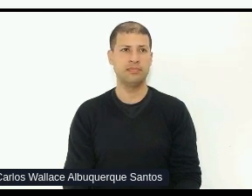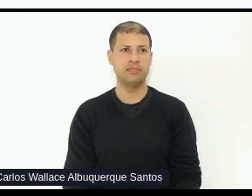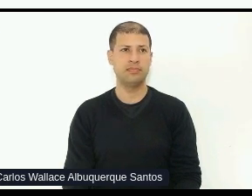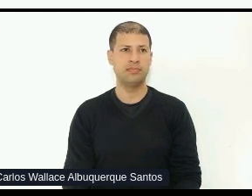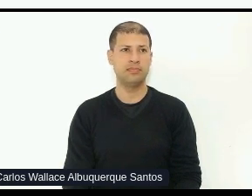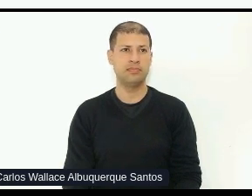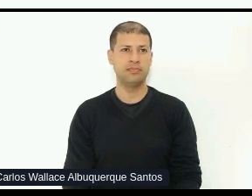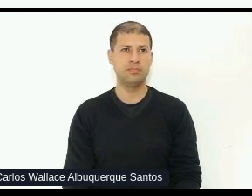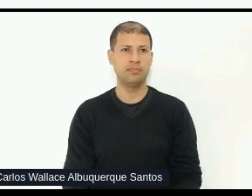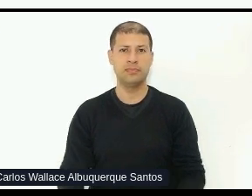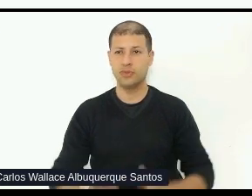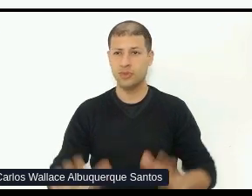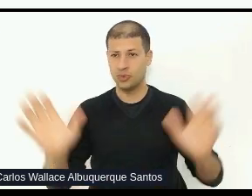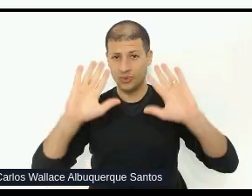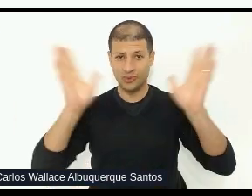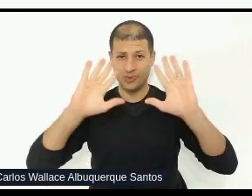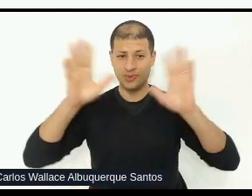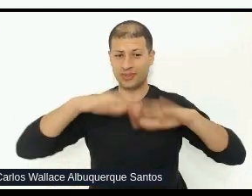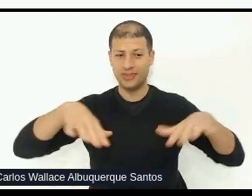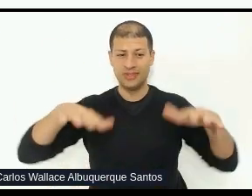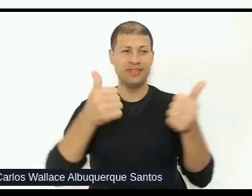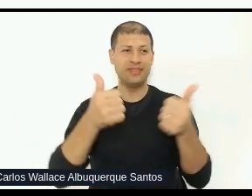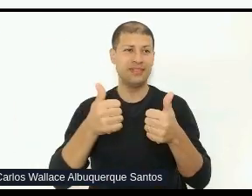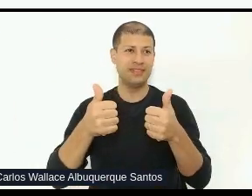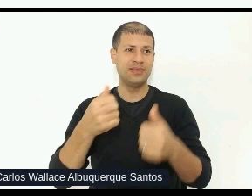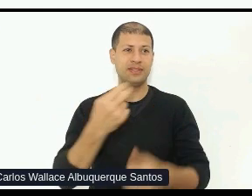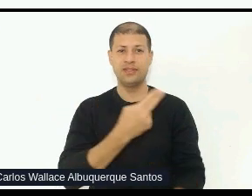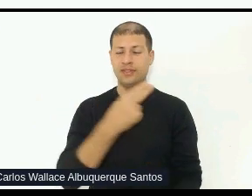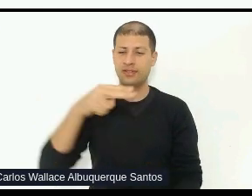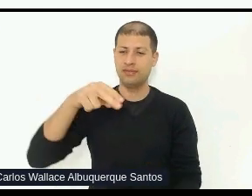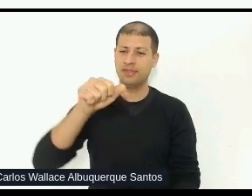Olá, todo mundo! Sou Nathalie,